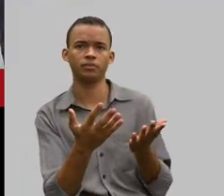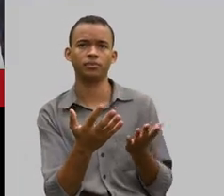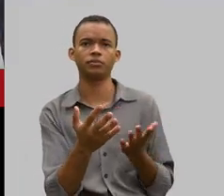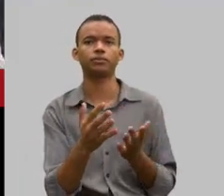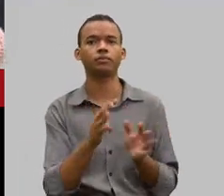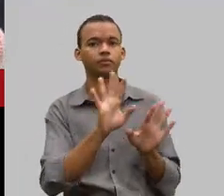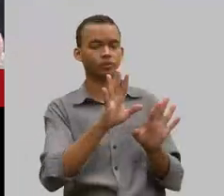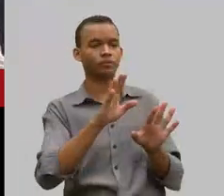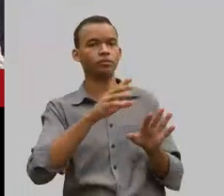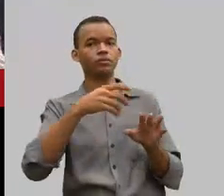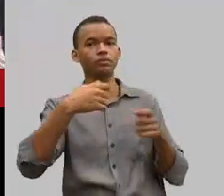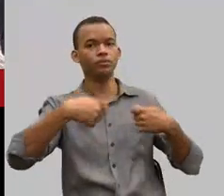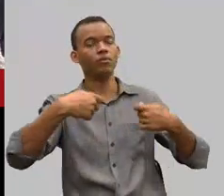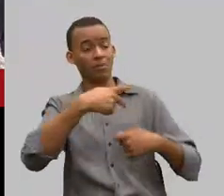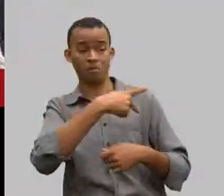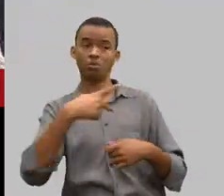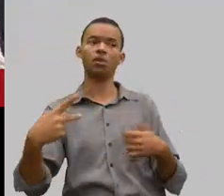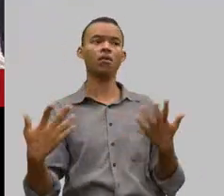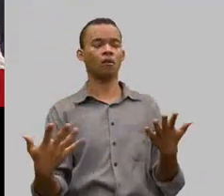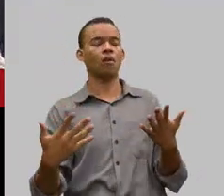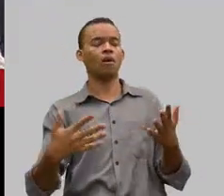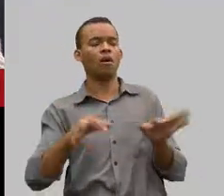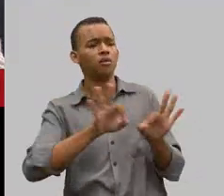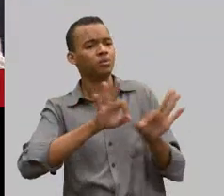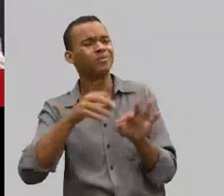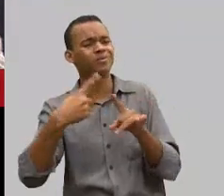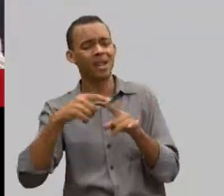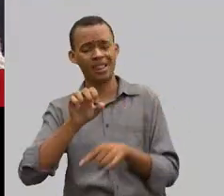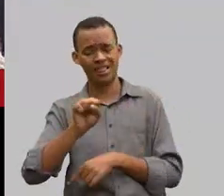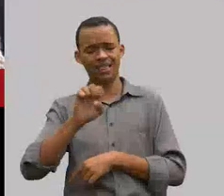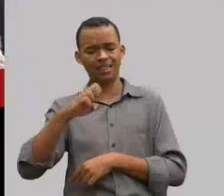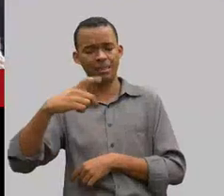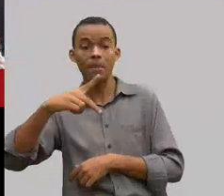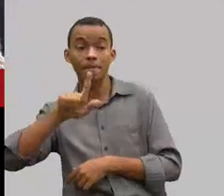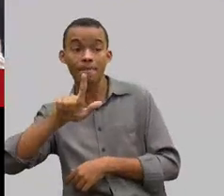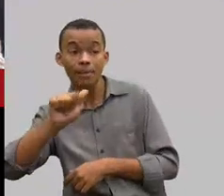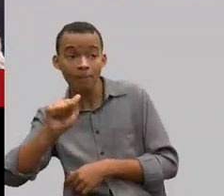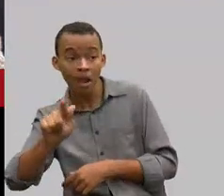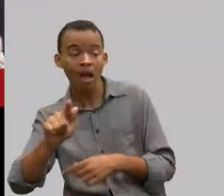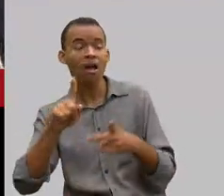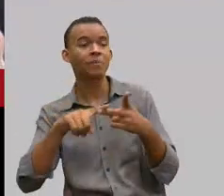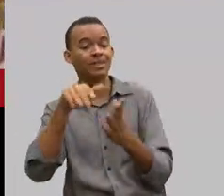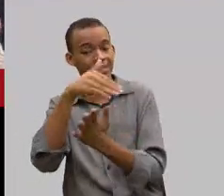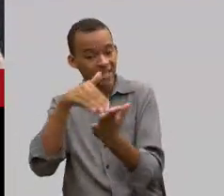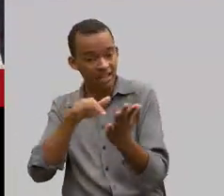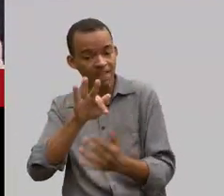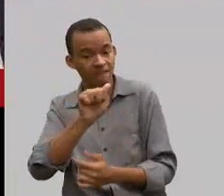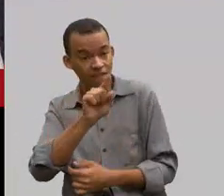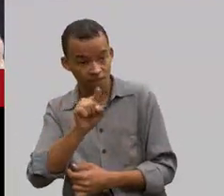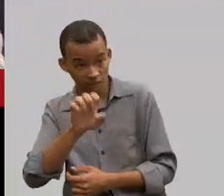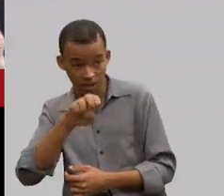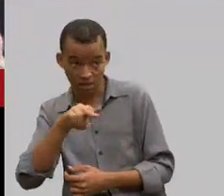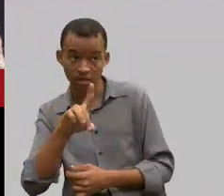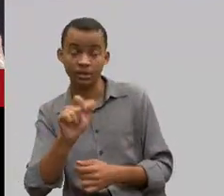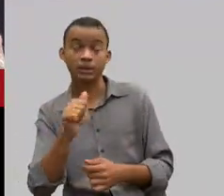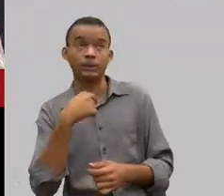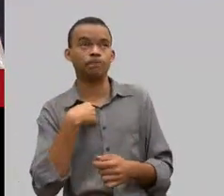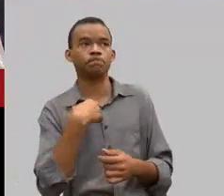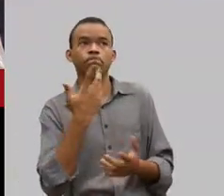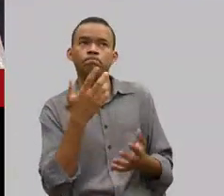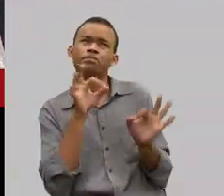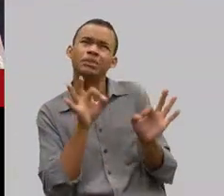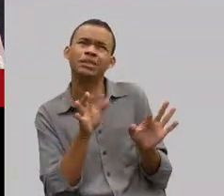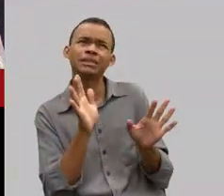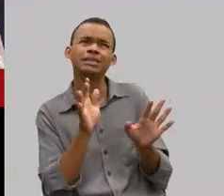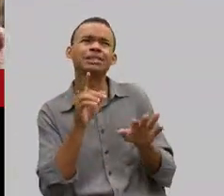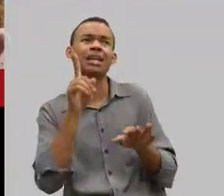questão de ordem né Presidente porque a cag e a secretaria de fazenda se eu não estou enganada eles estarão no